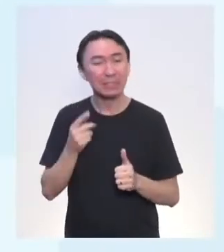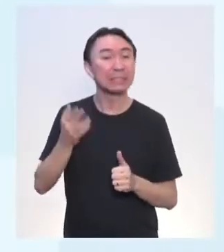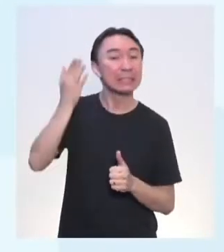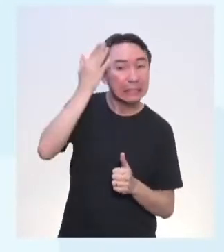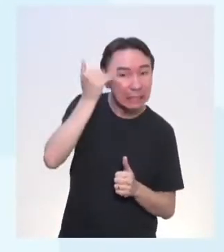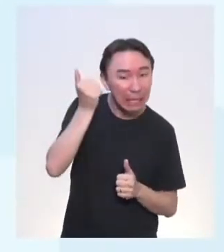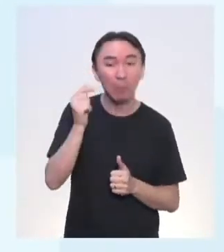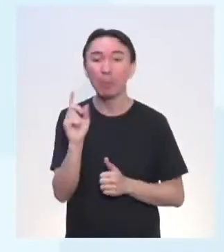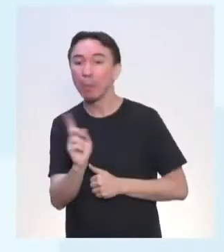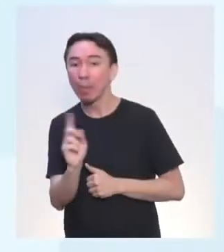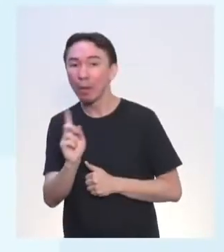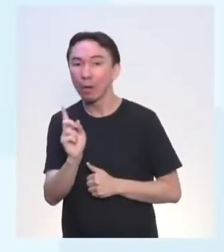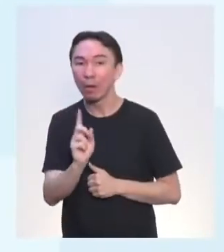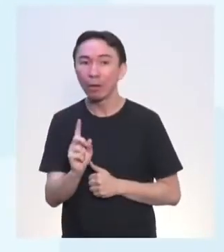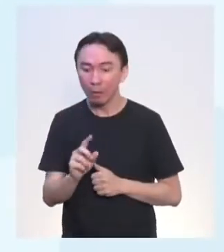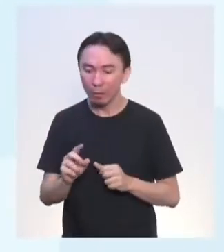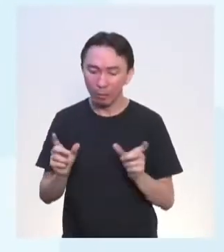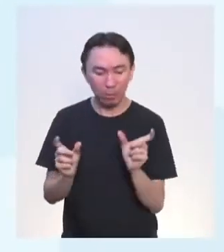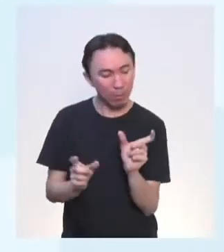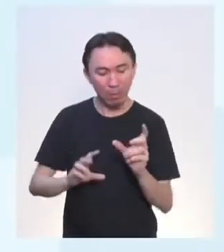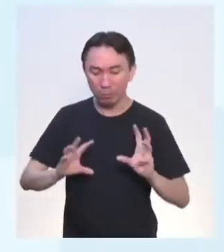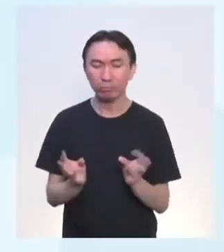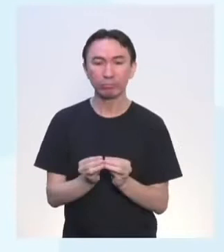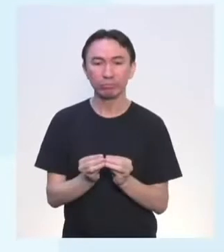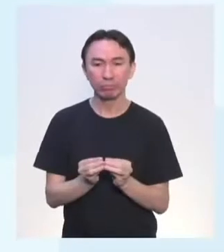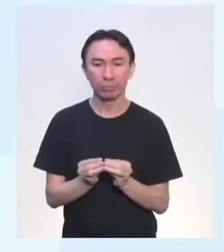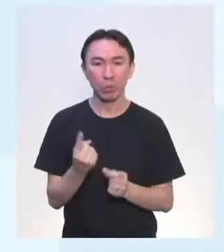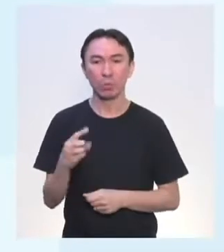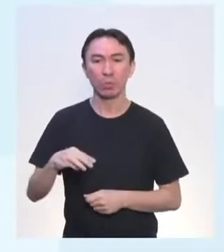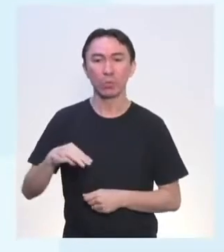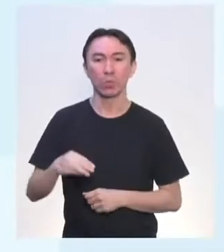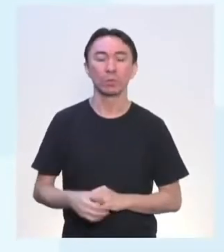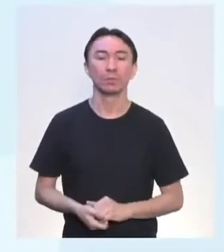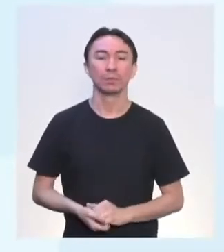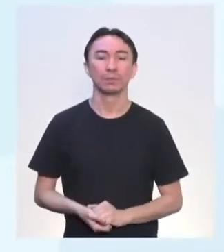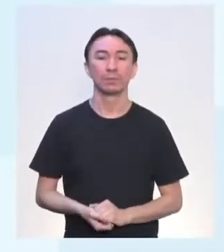por dentro do que realmente é resumir um texto. Um minuto.